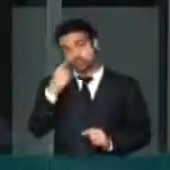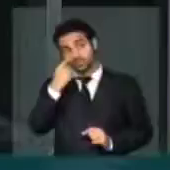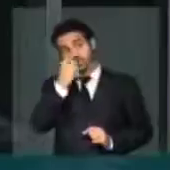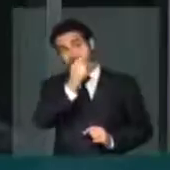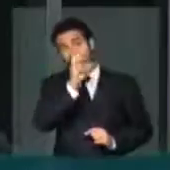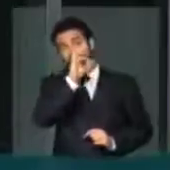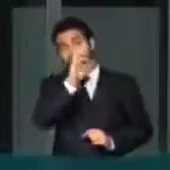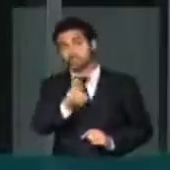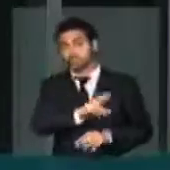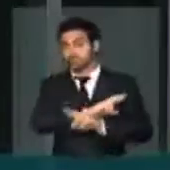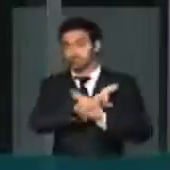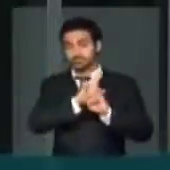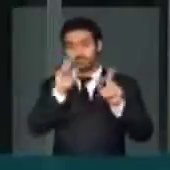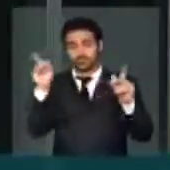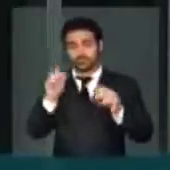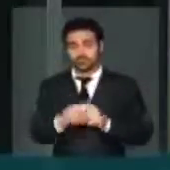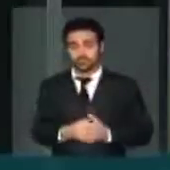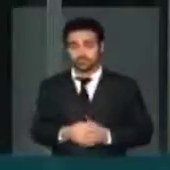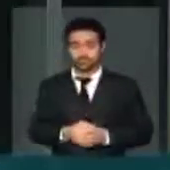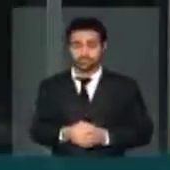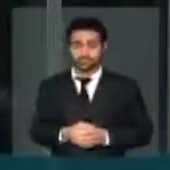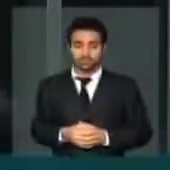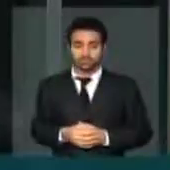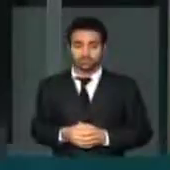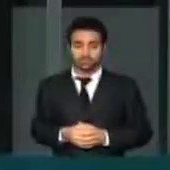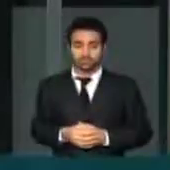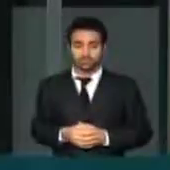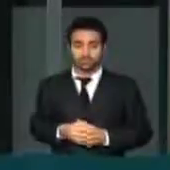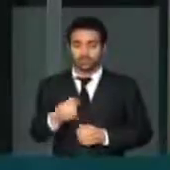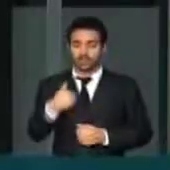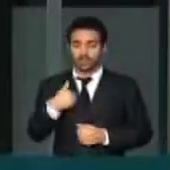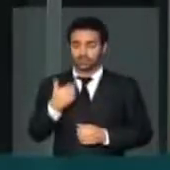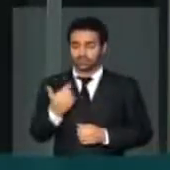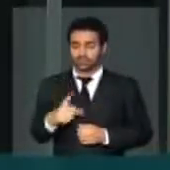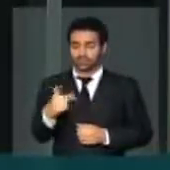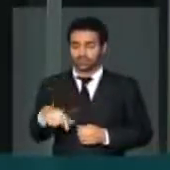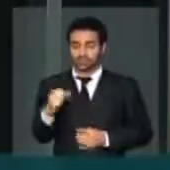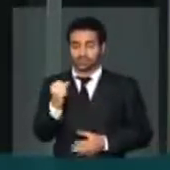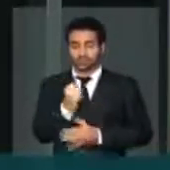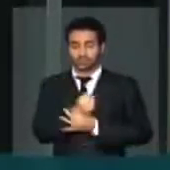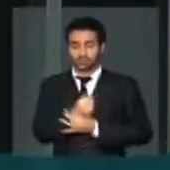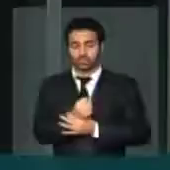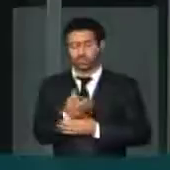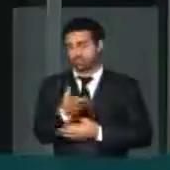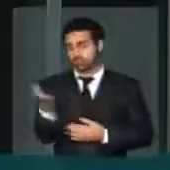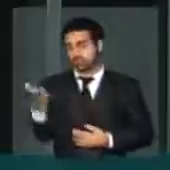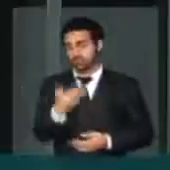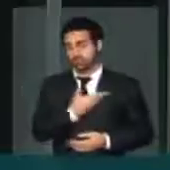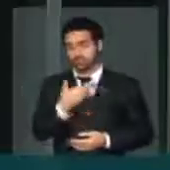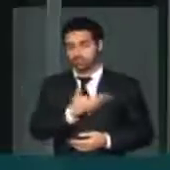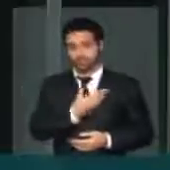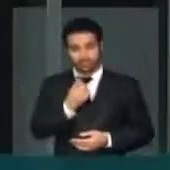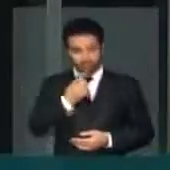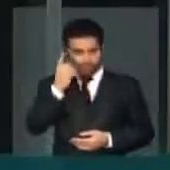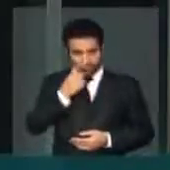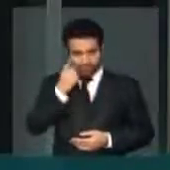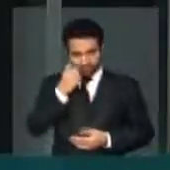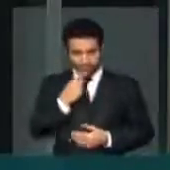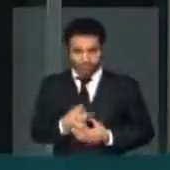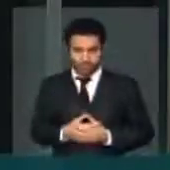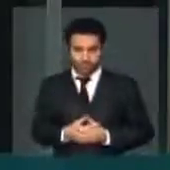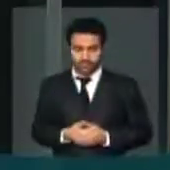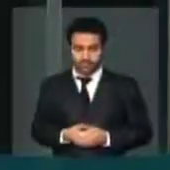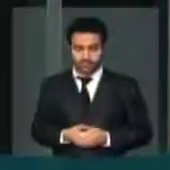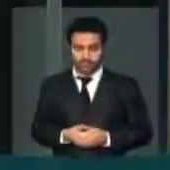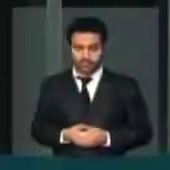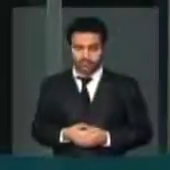foi diferente. E aí eu digo que eu estou inseguro, meus colegas deputados e deputadas,